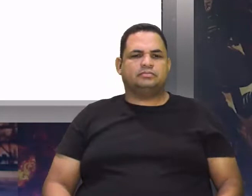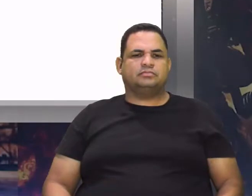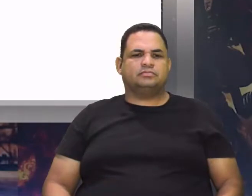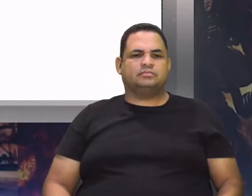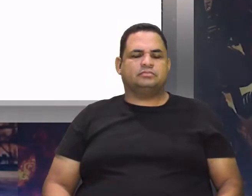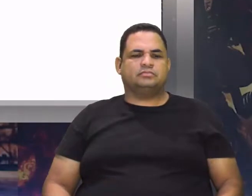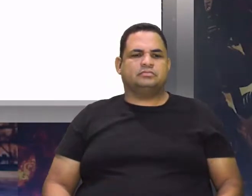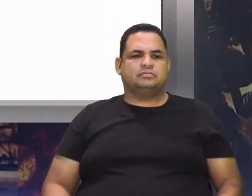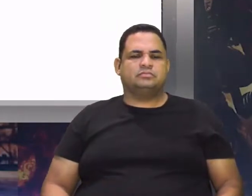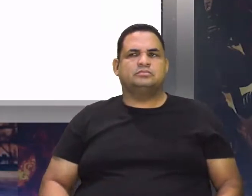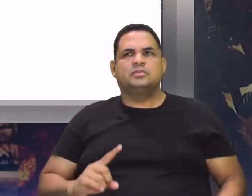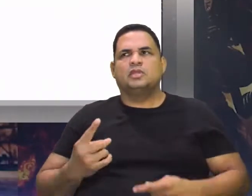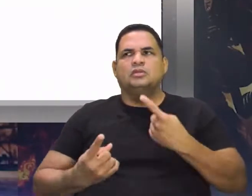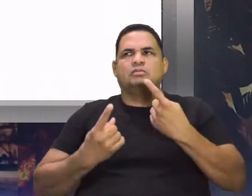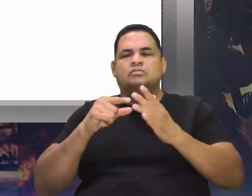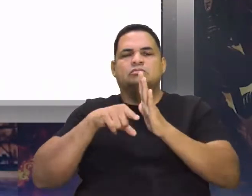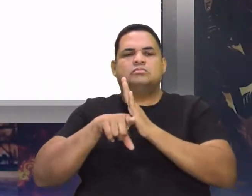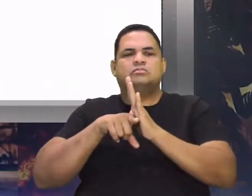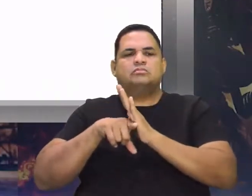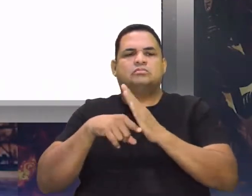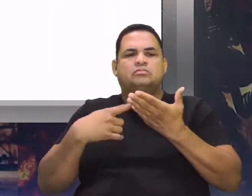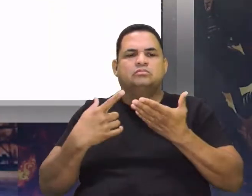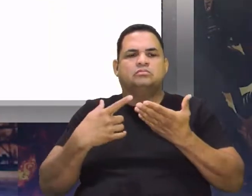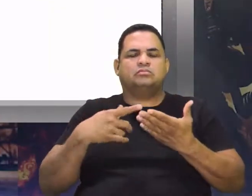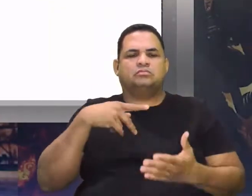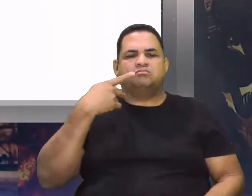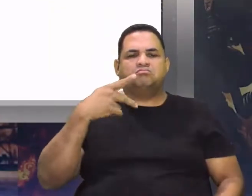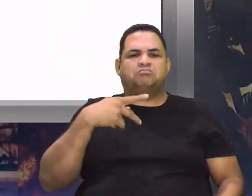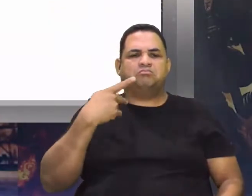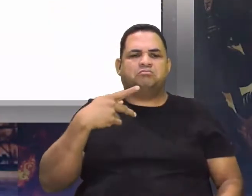Aí alguns pesquisadores ainda acham